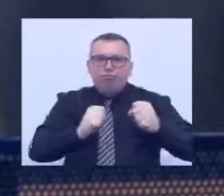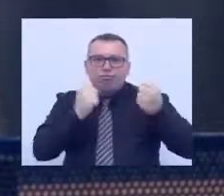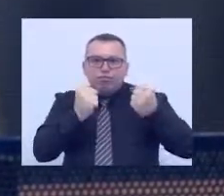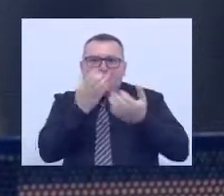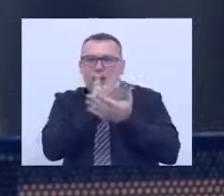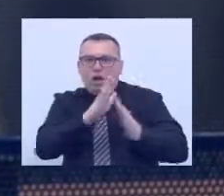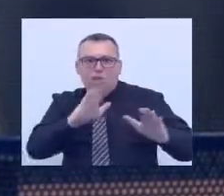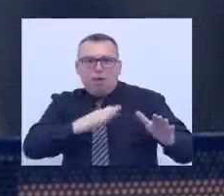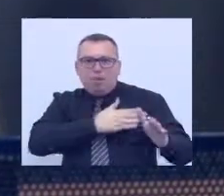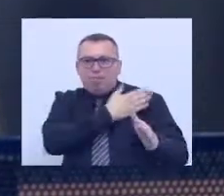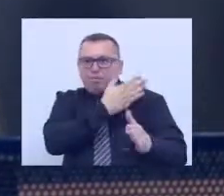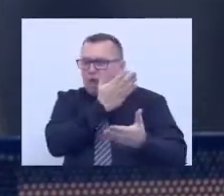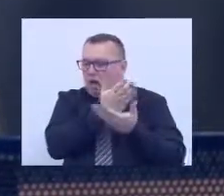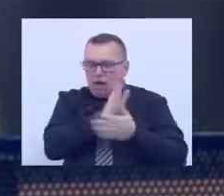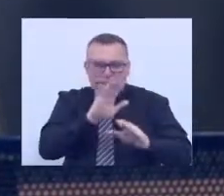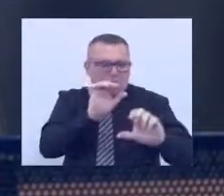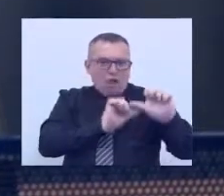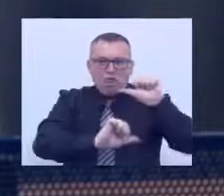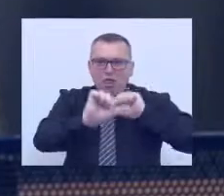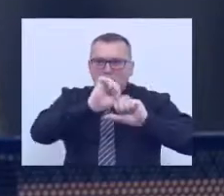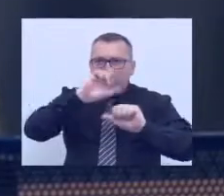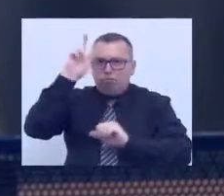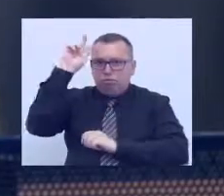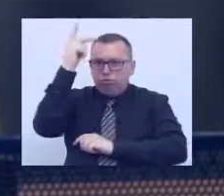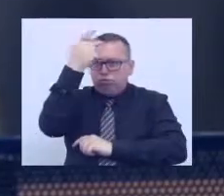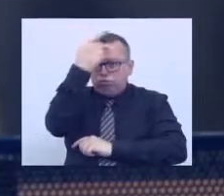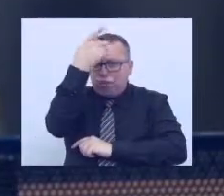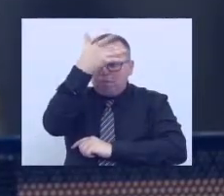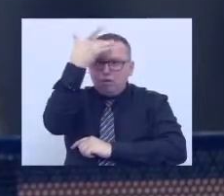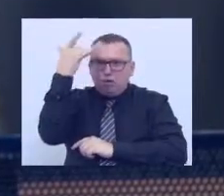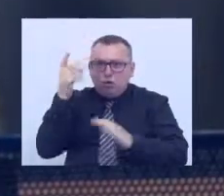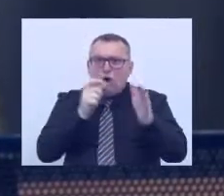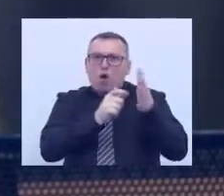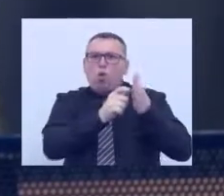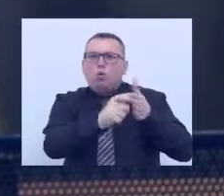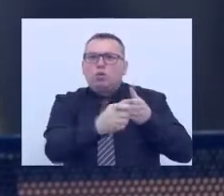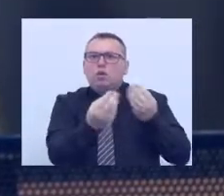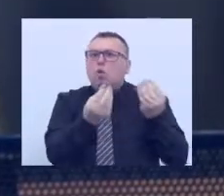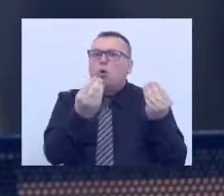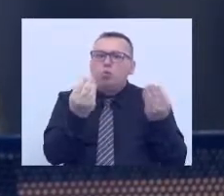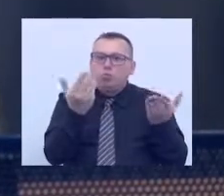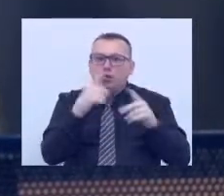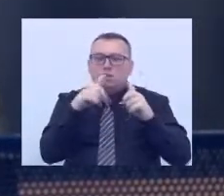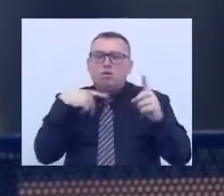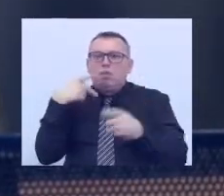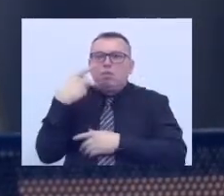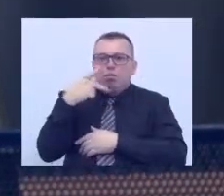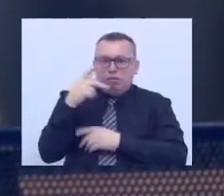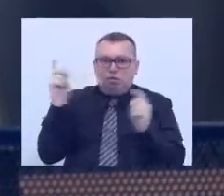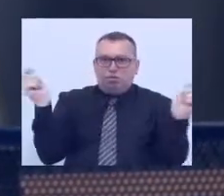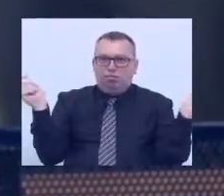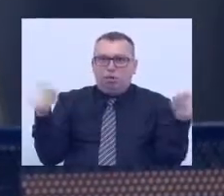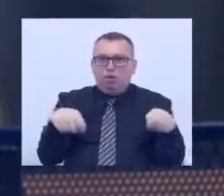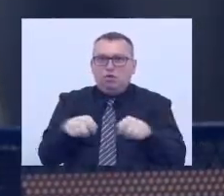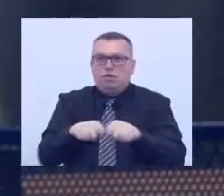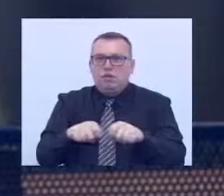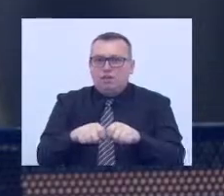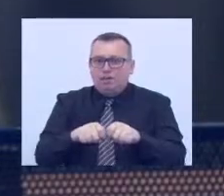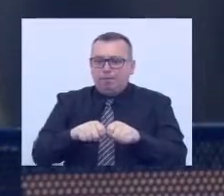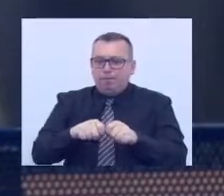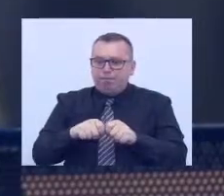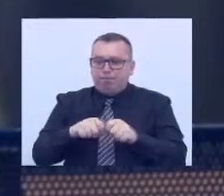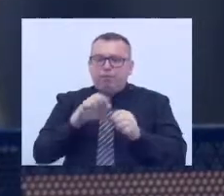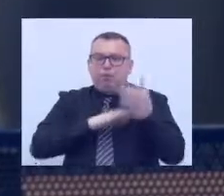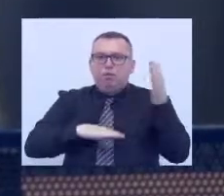racismo, você tem que mudar as concepções das pessoas, né? Então é preciso que essas políticas possam chegar